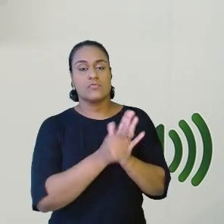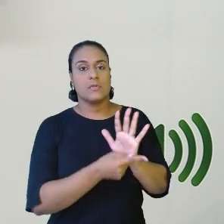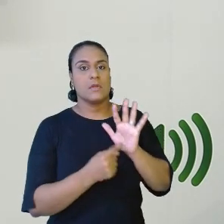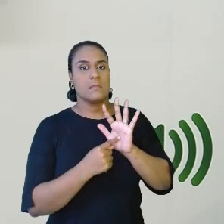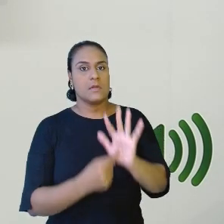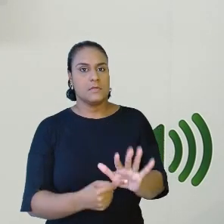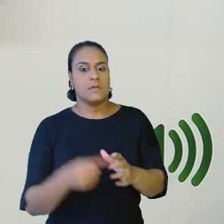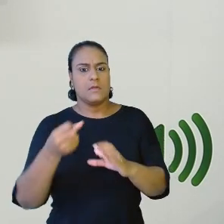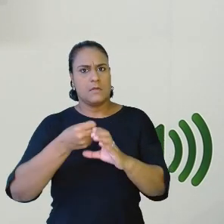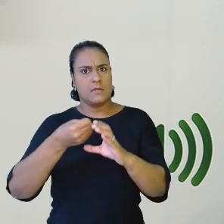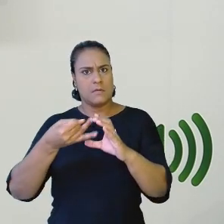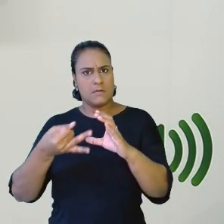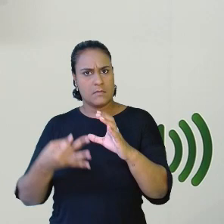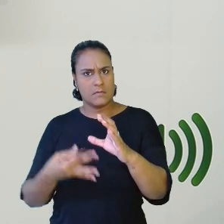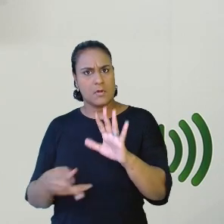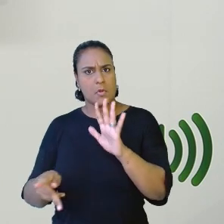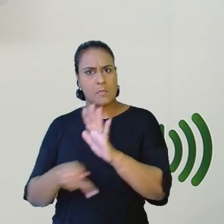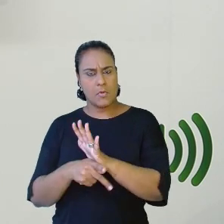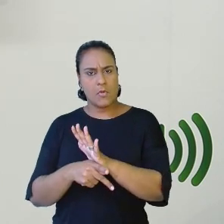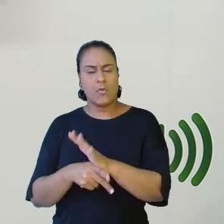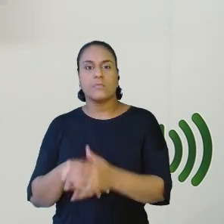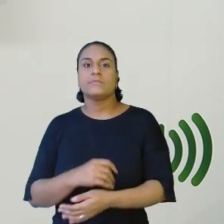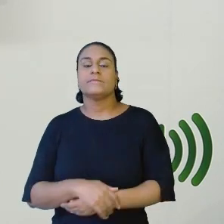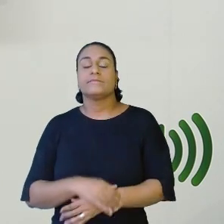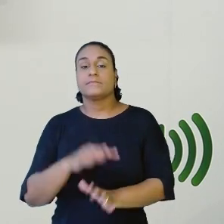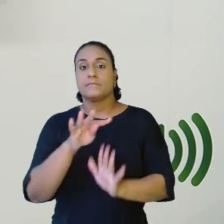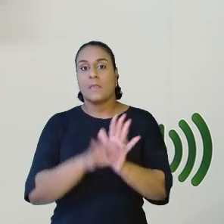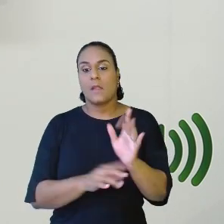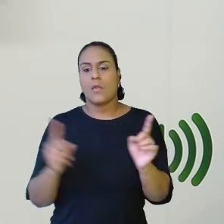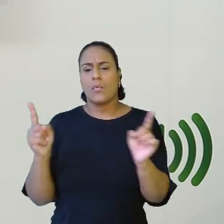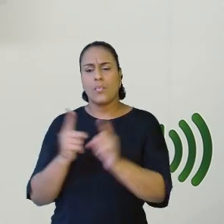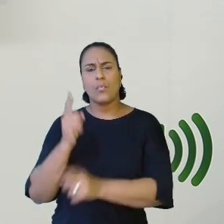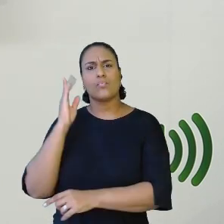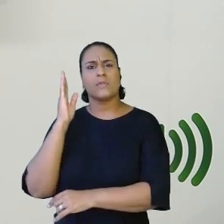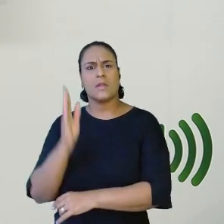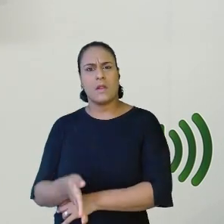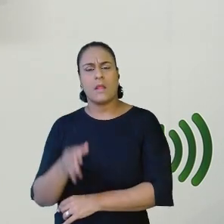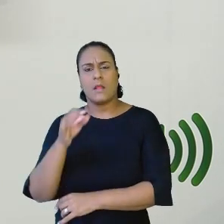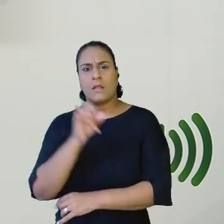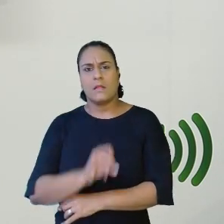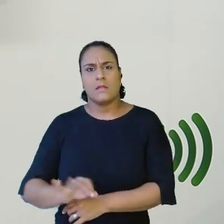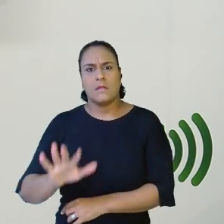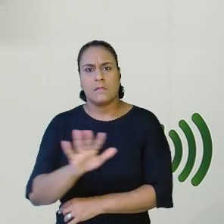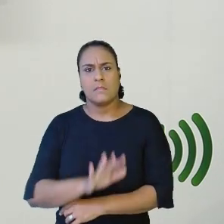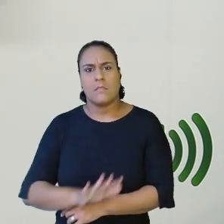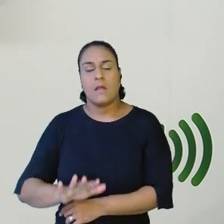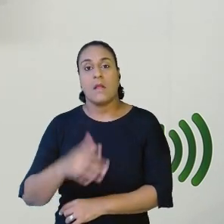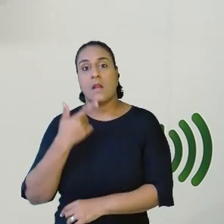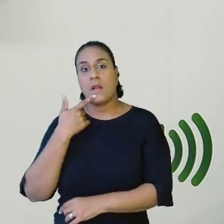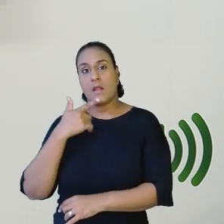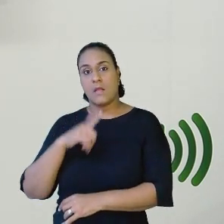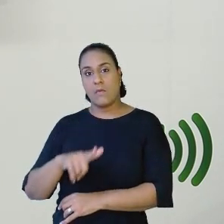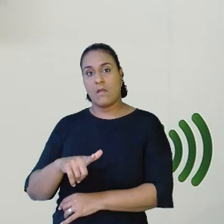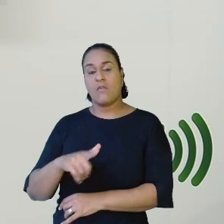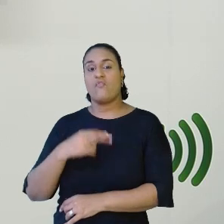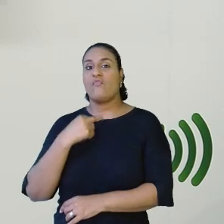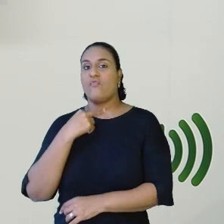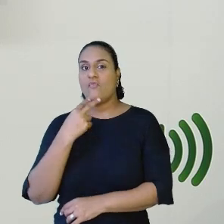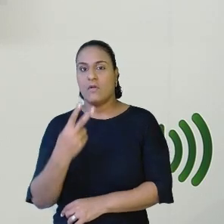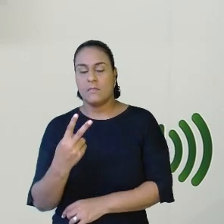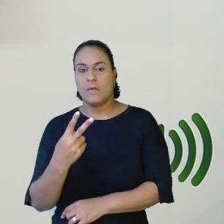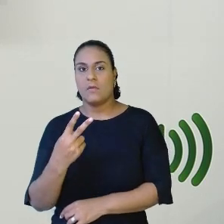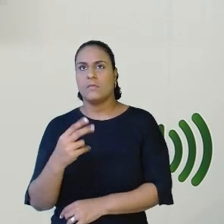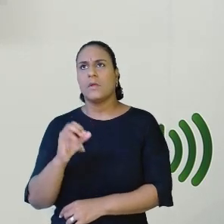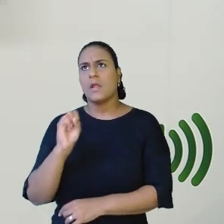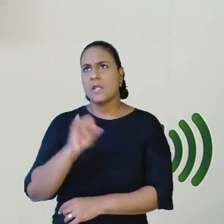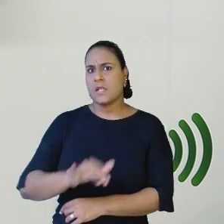apresentam características muito próprias, como textos curtos e diretos, imagens, linguagem verbal, linguagem não verbal, às vezes